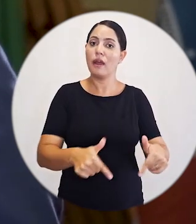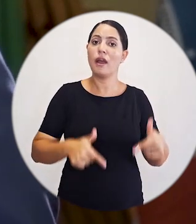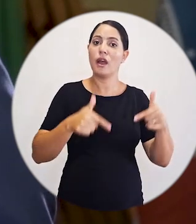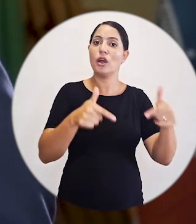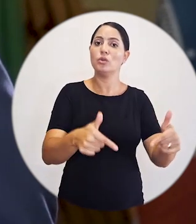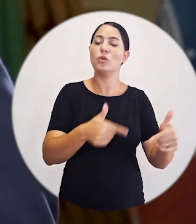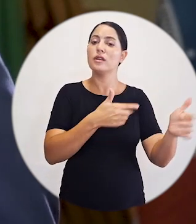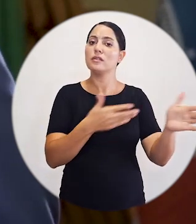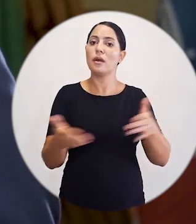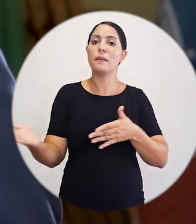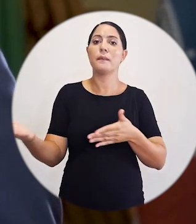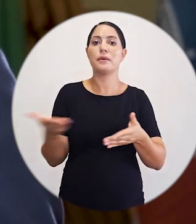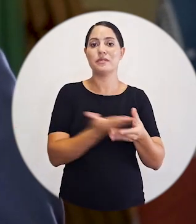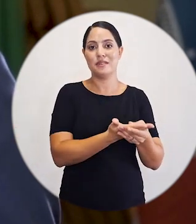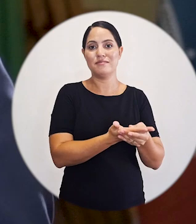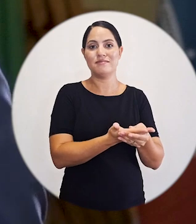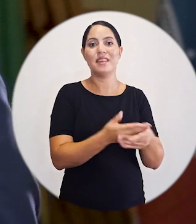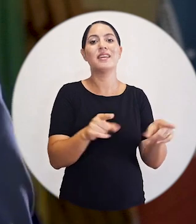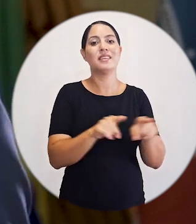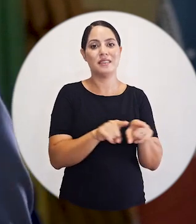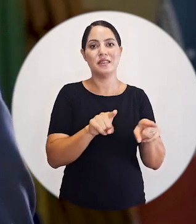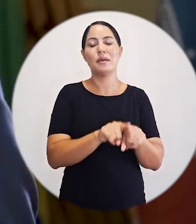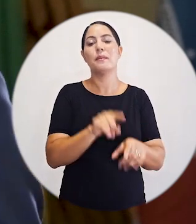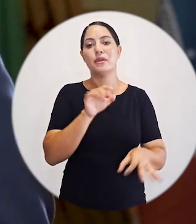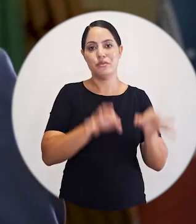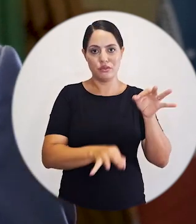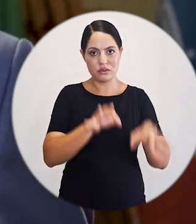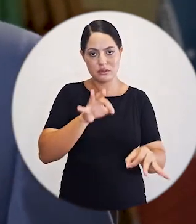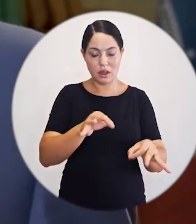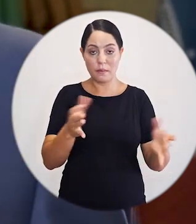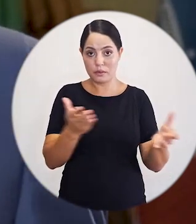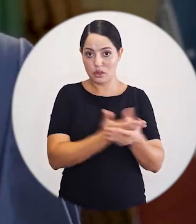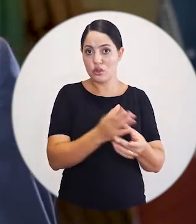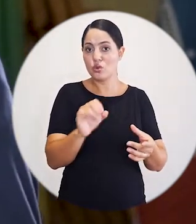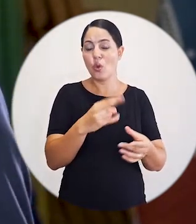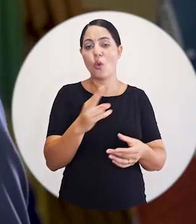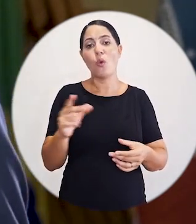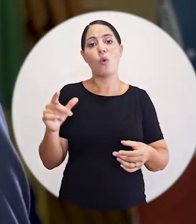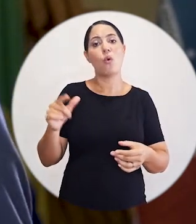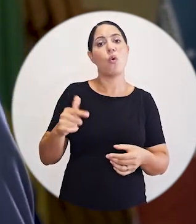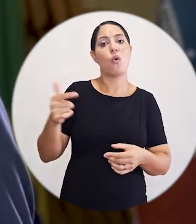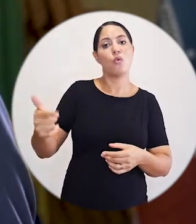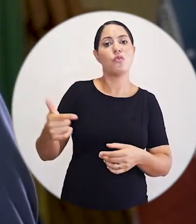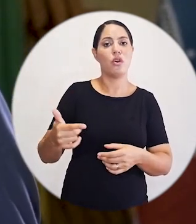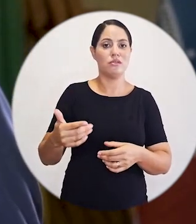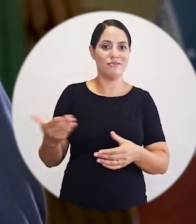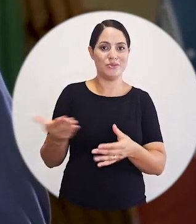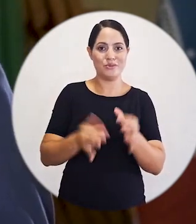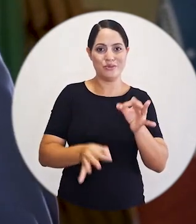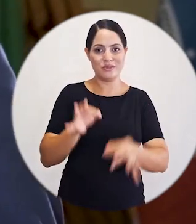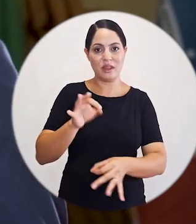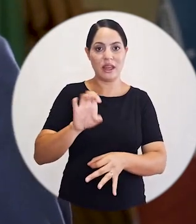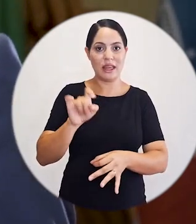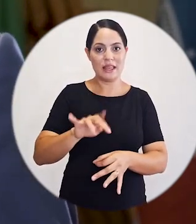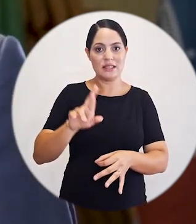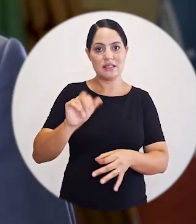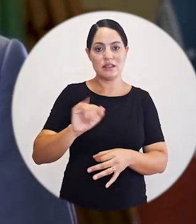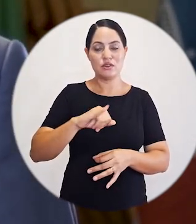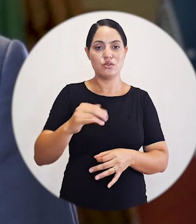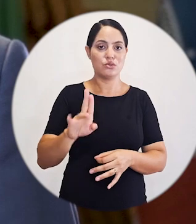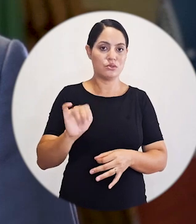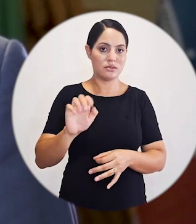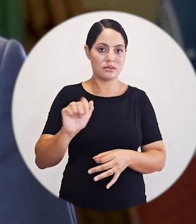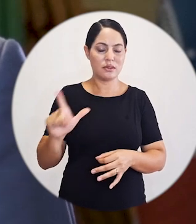da sua atuação no processo judicial ou extrajudicialmente, as formas que essa tecnologia pode trazer,